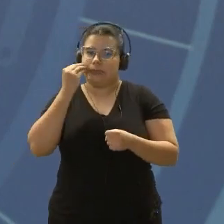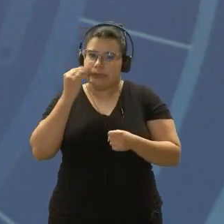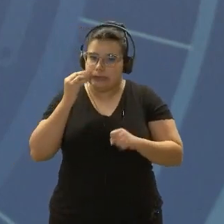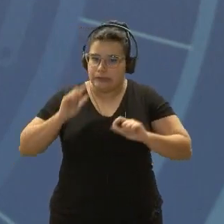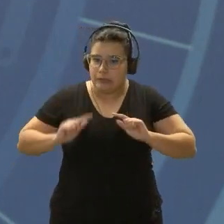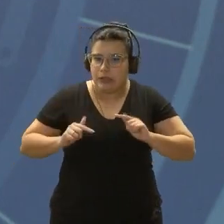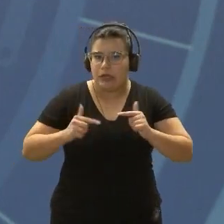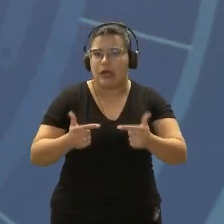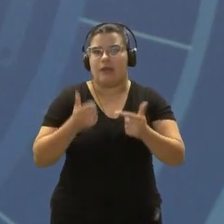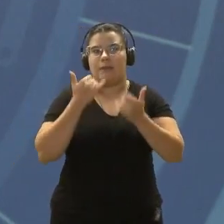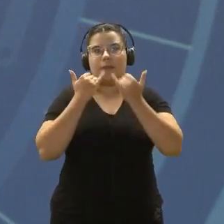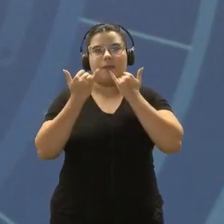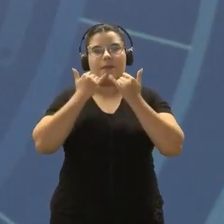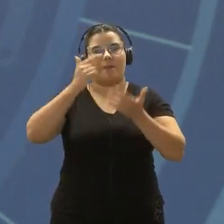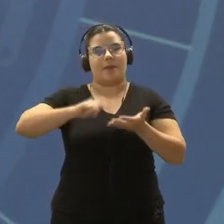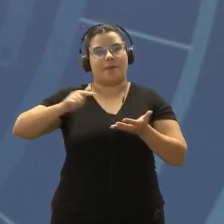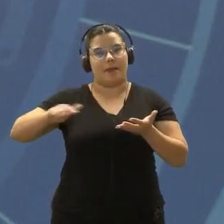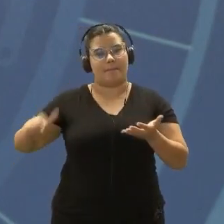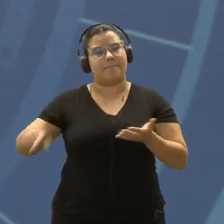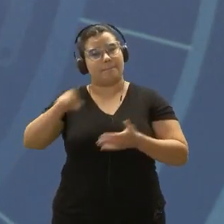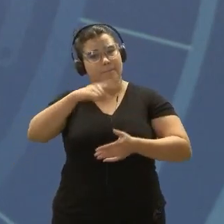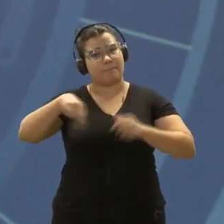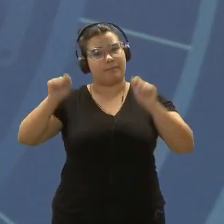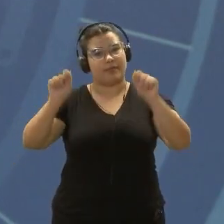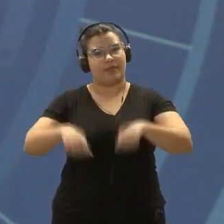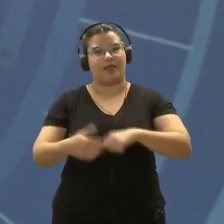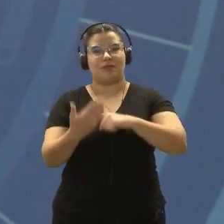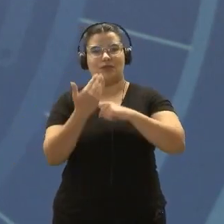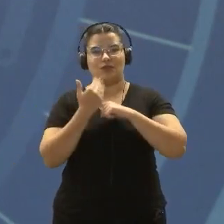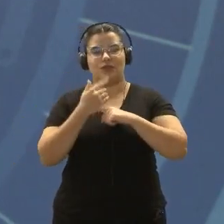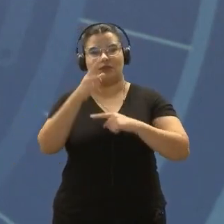trazer essas informações. E vocês podem ajudar a gente, todo